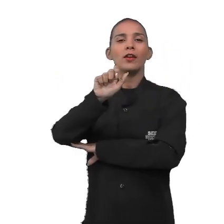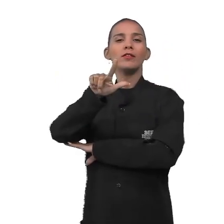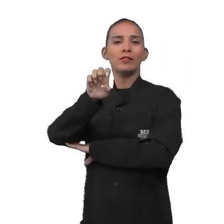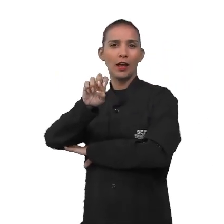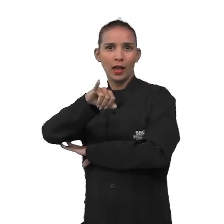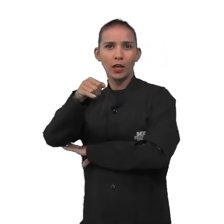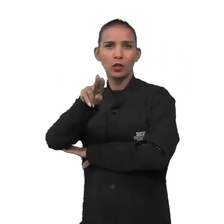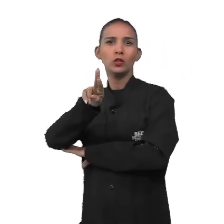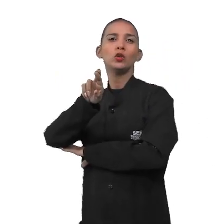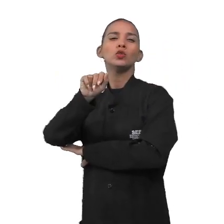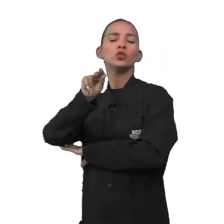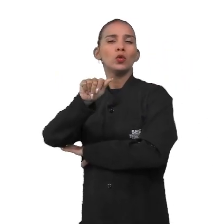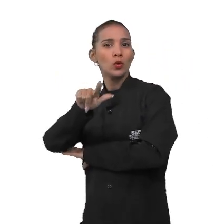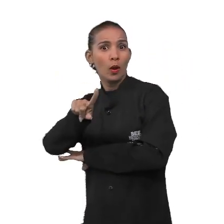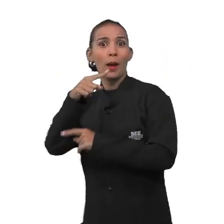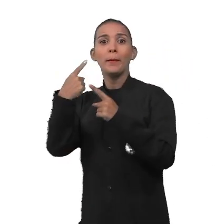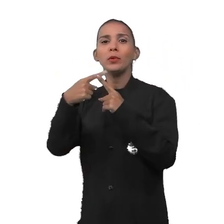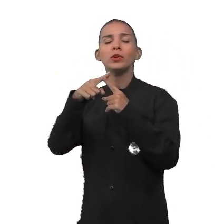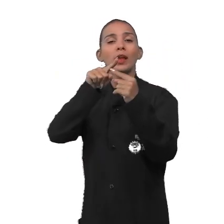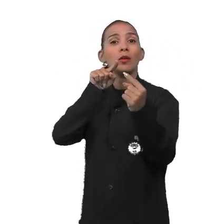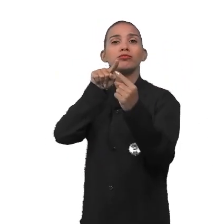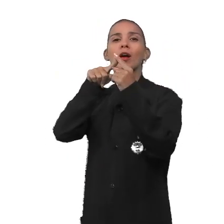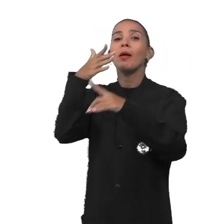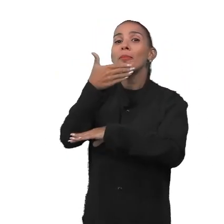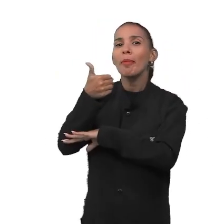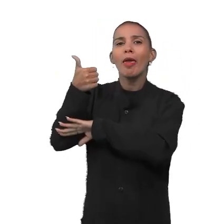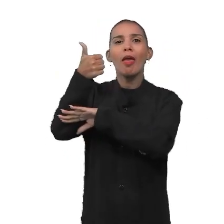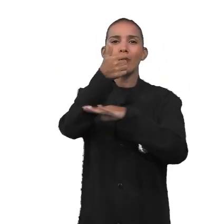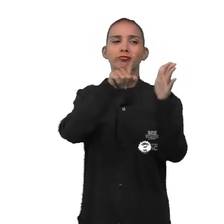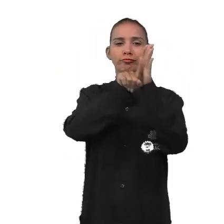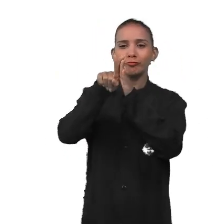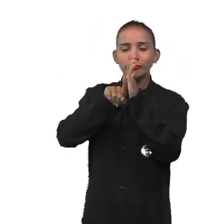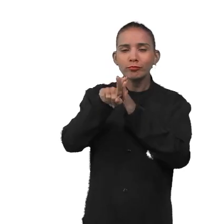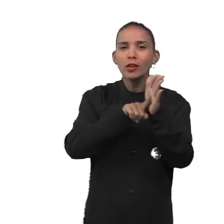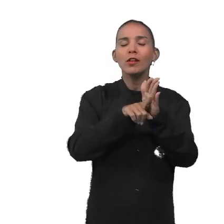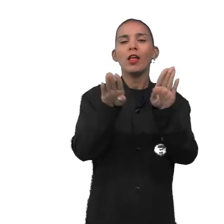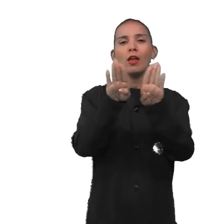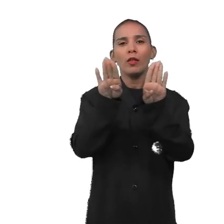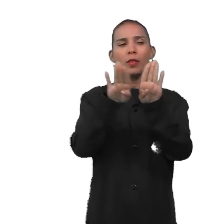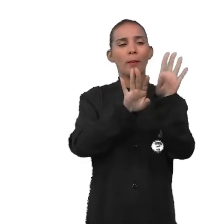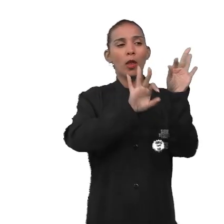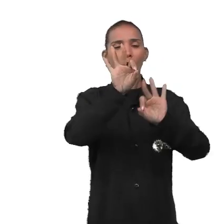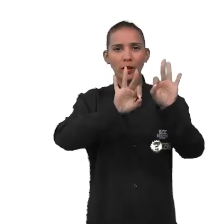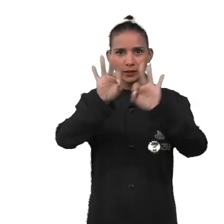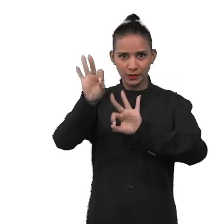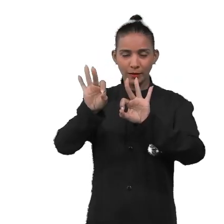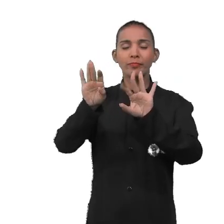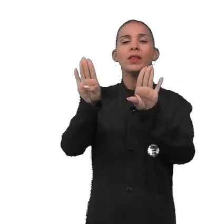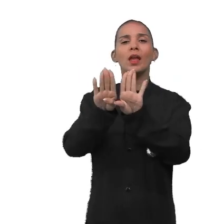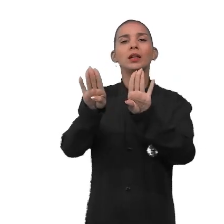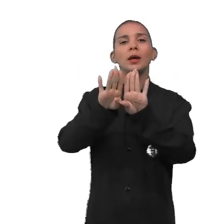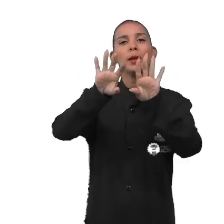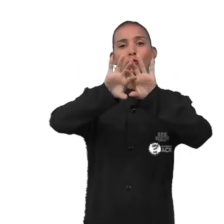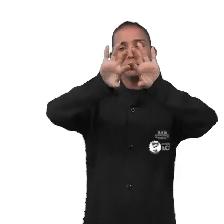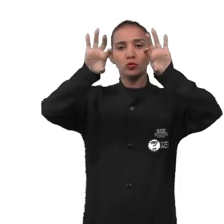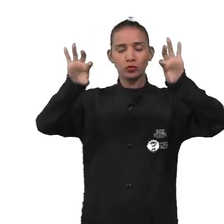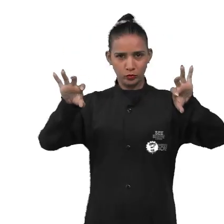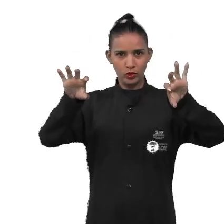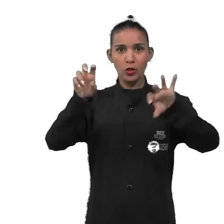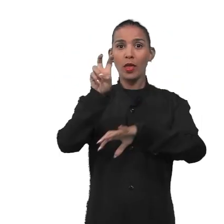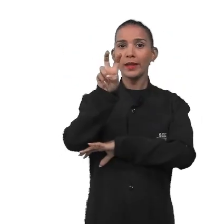para um melhor estudo dessa gestão administrativa, ele também é dividido em 5 regionais. Quais são